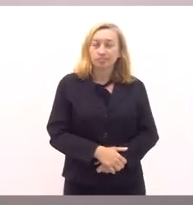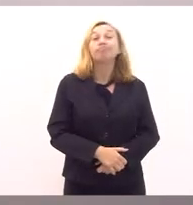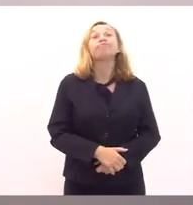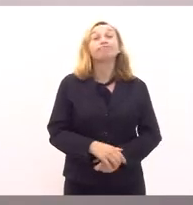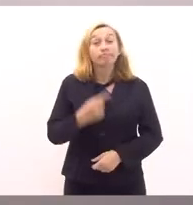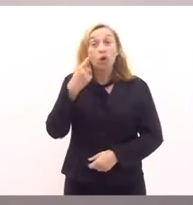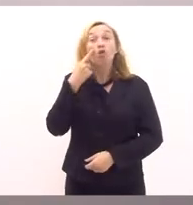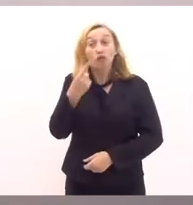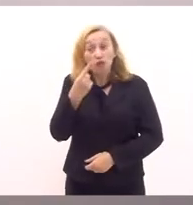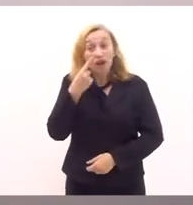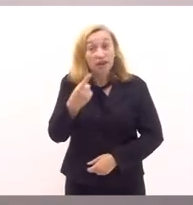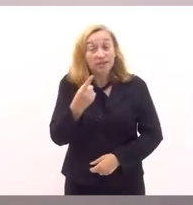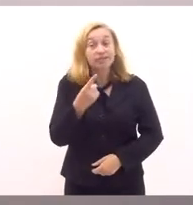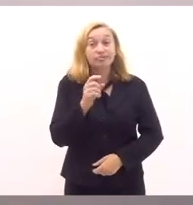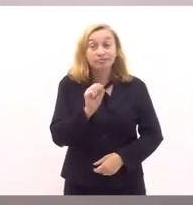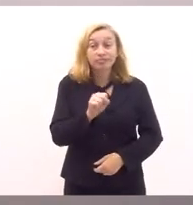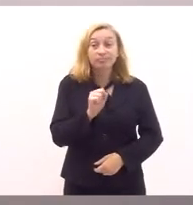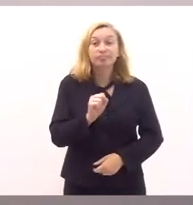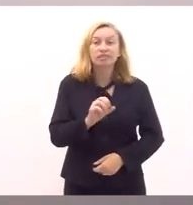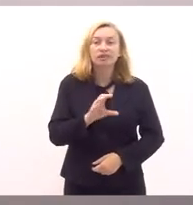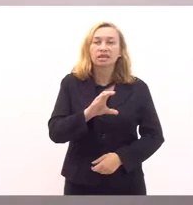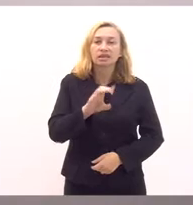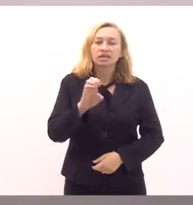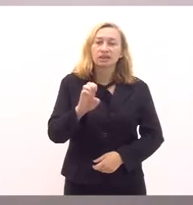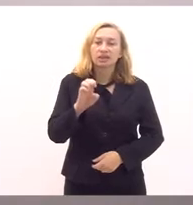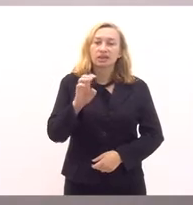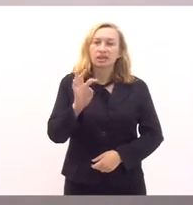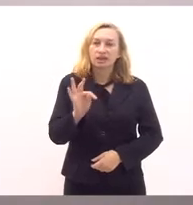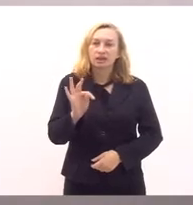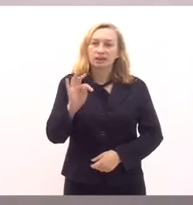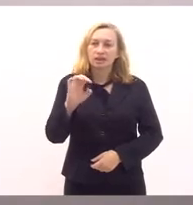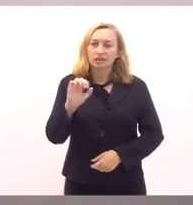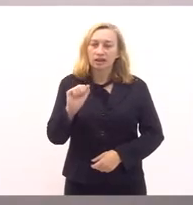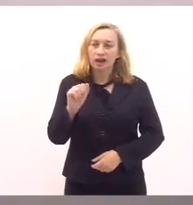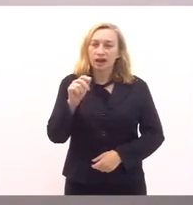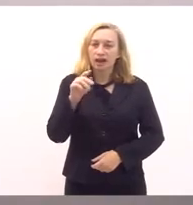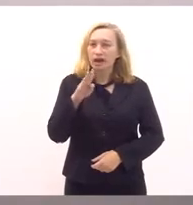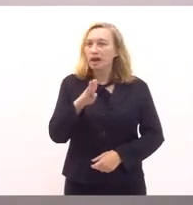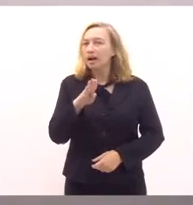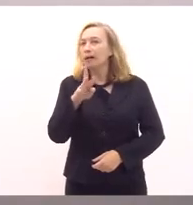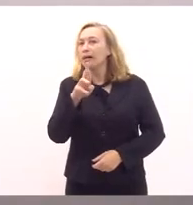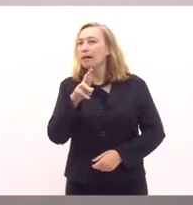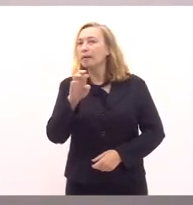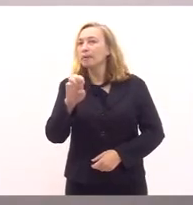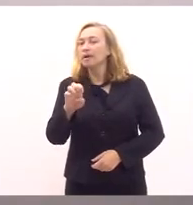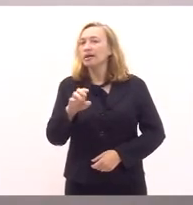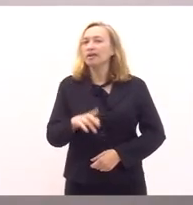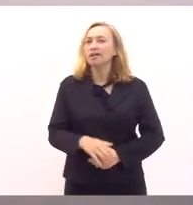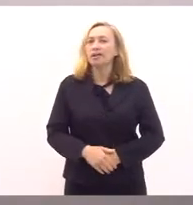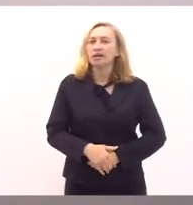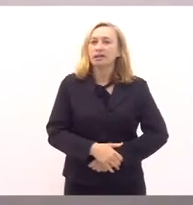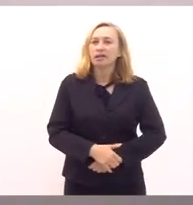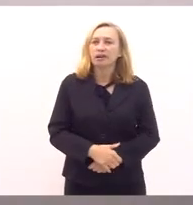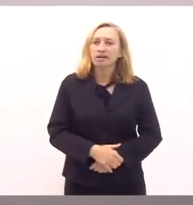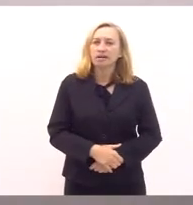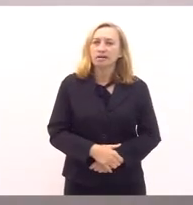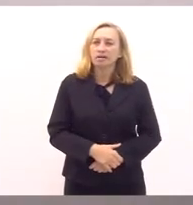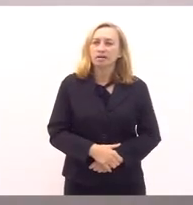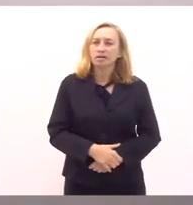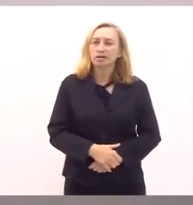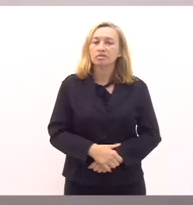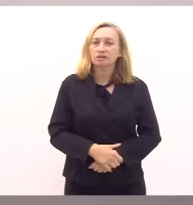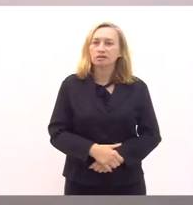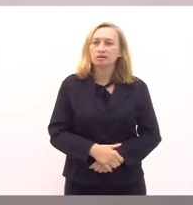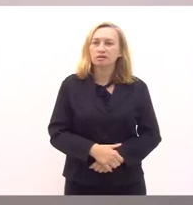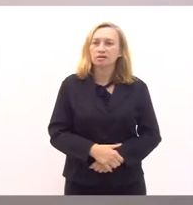Ah, tá, CETRAB, tá aqui. É porque tem um Alex da CETRAB e tem um Alex Bolsas, que é da Superintendência. Pois